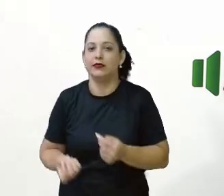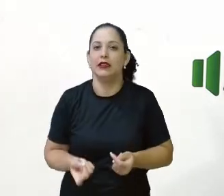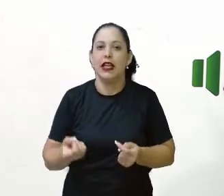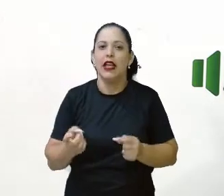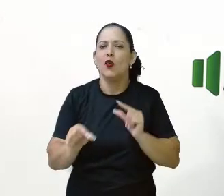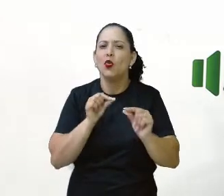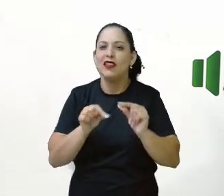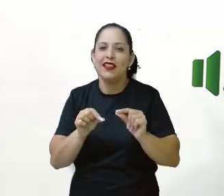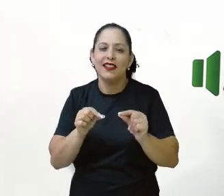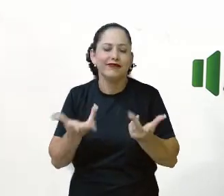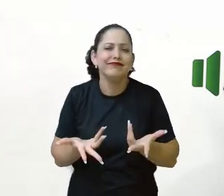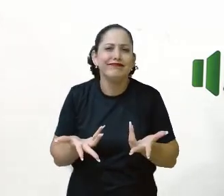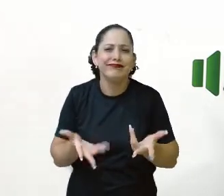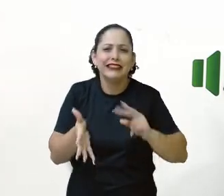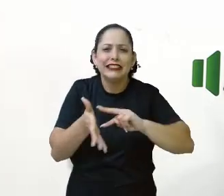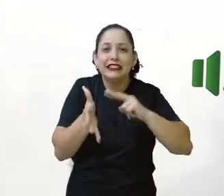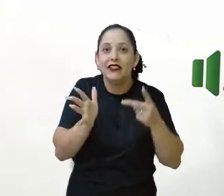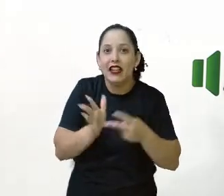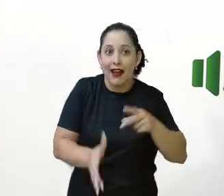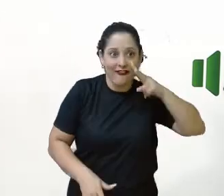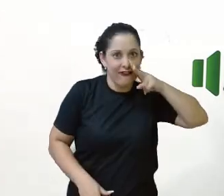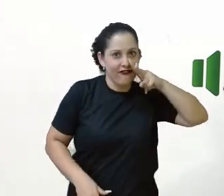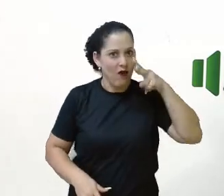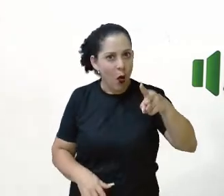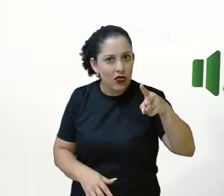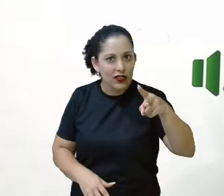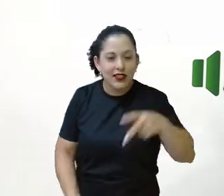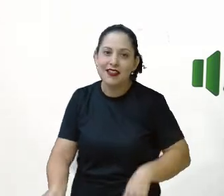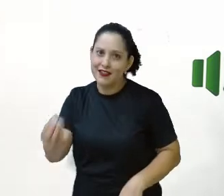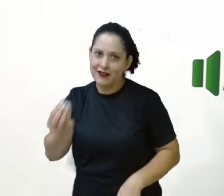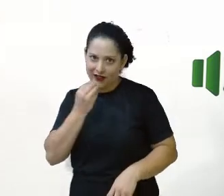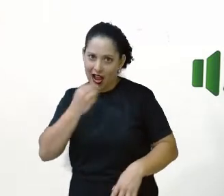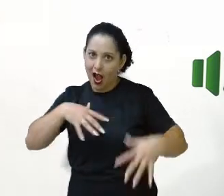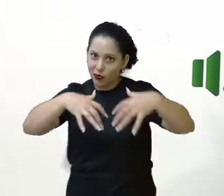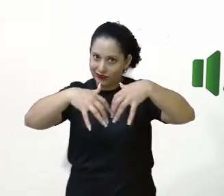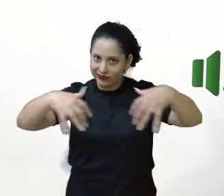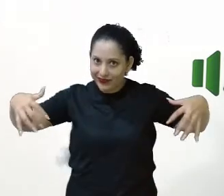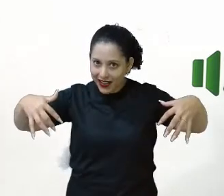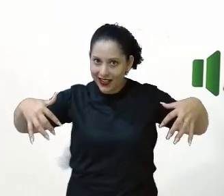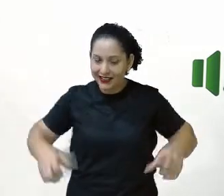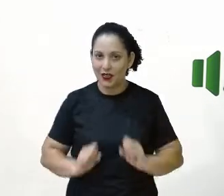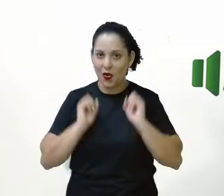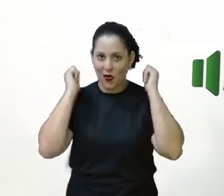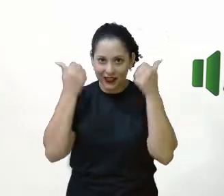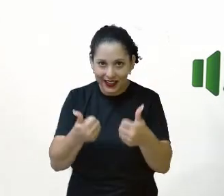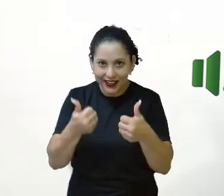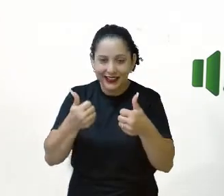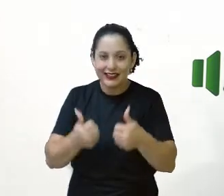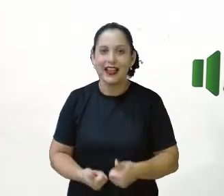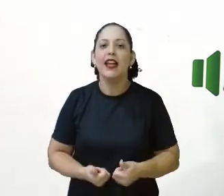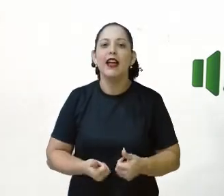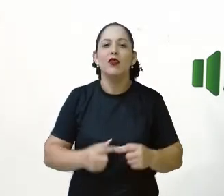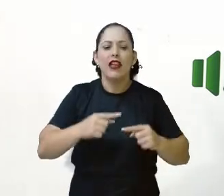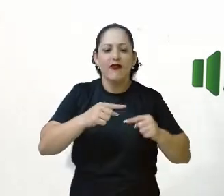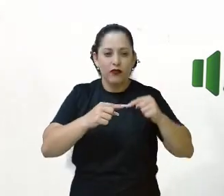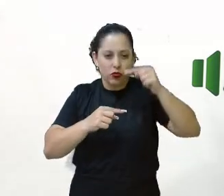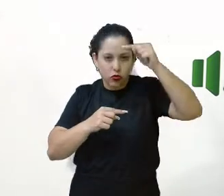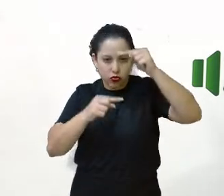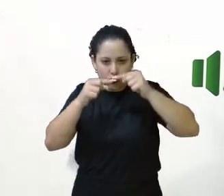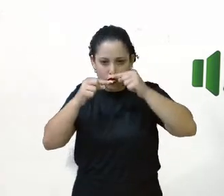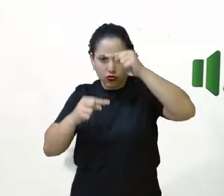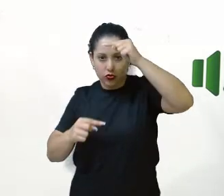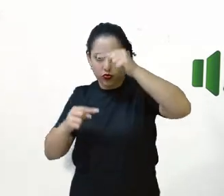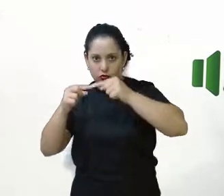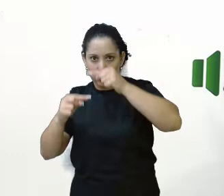e alto, não. A gente fala em forte e fraco, ok? Então, o volume do som, se o